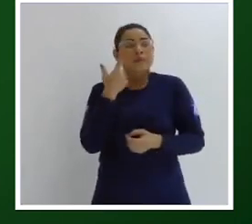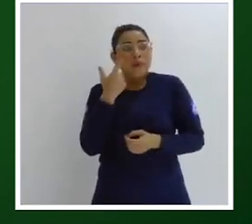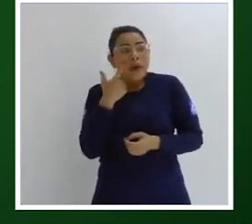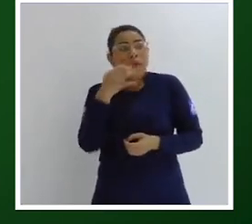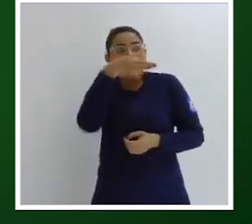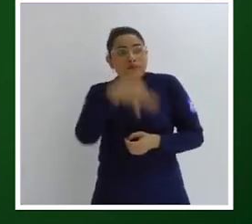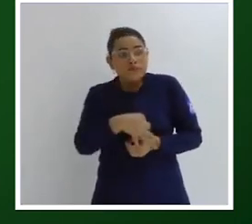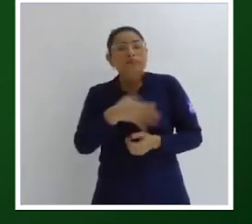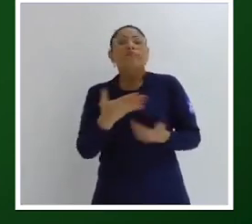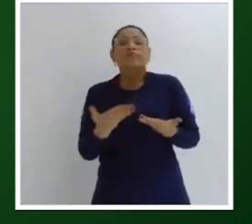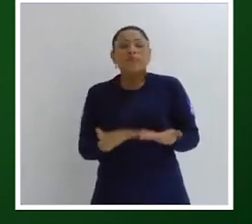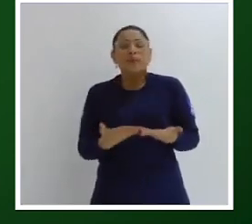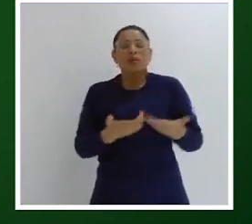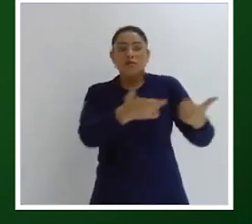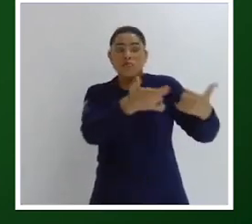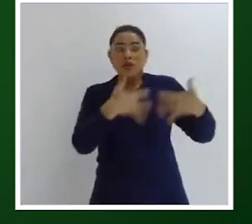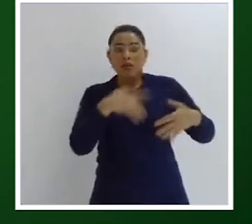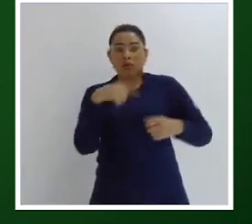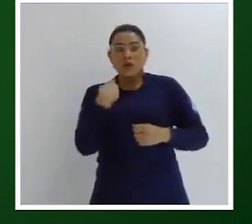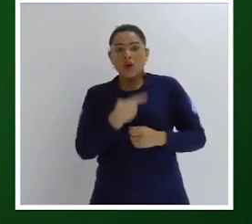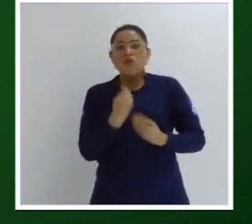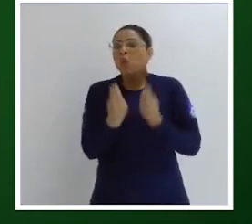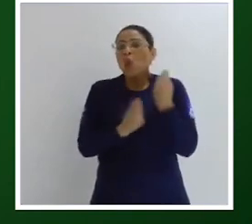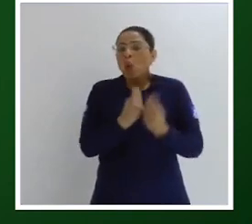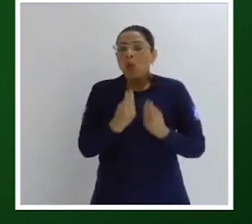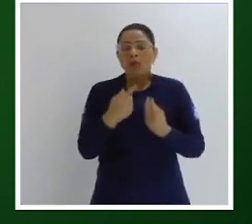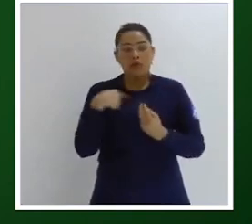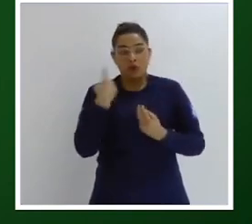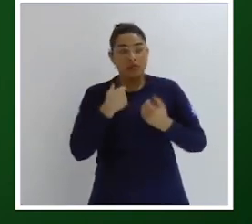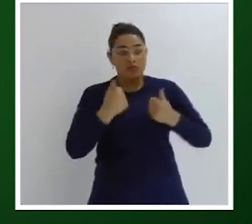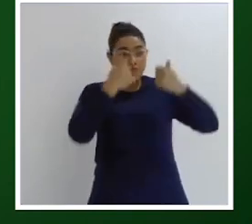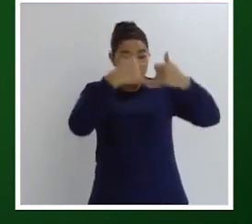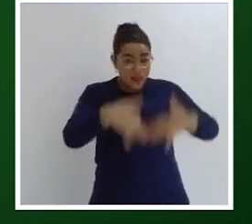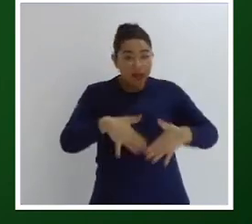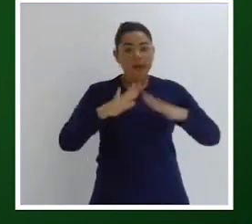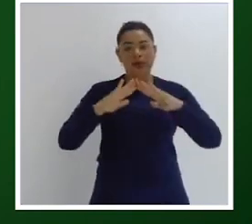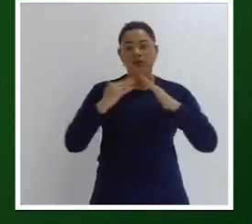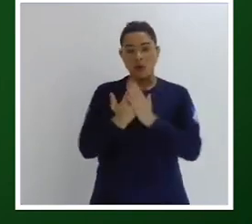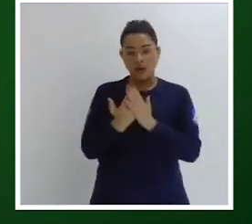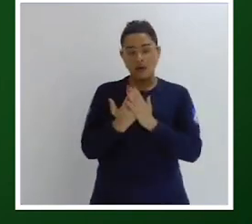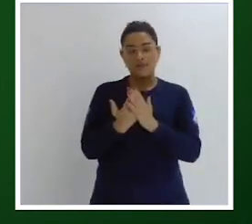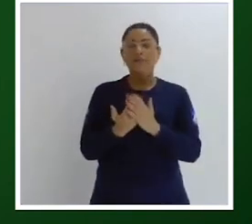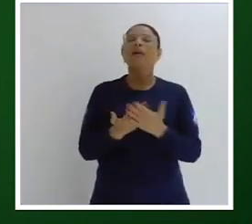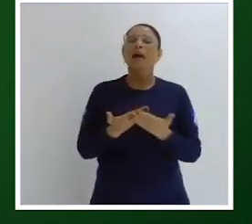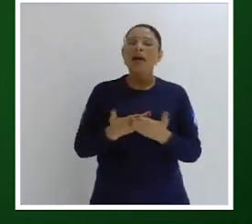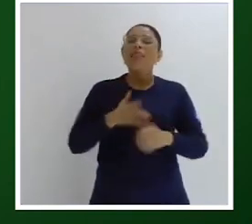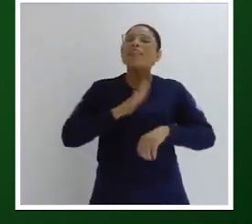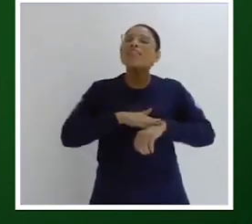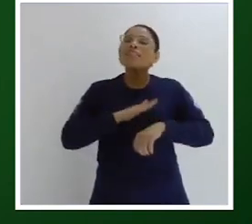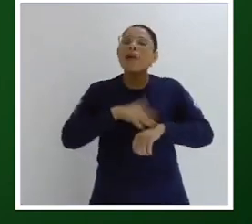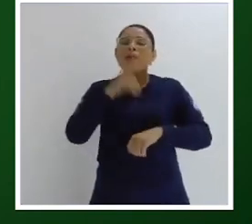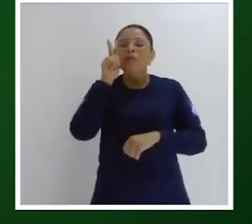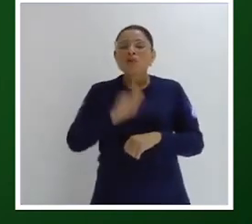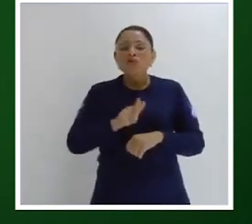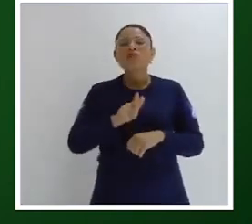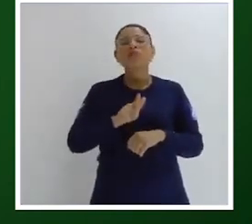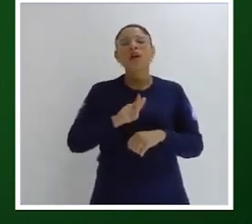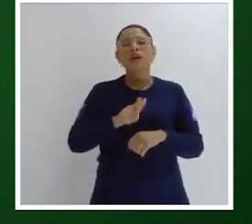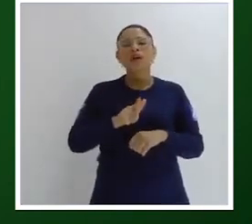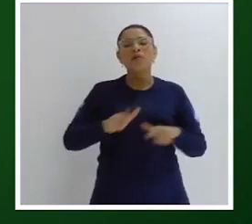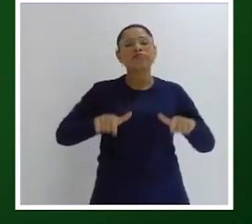a gente e eles explicam para a gente qual é o fluxo e a gente explica para escola nós ganhamos tempo aí nesse diagnóstico